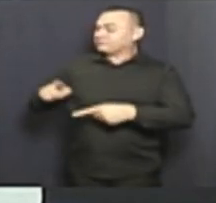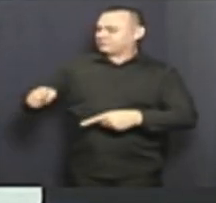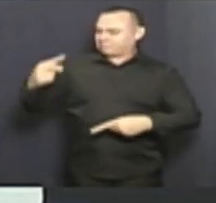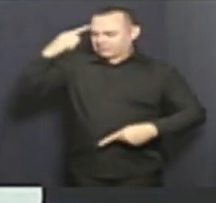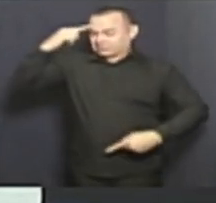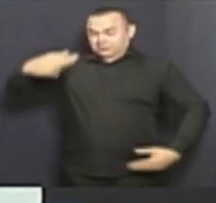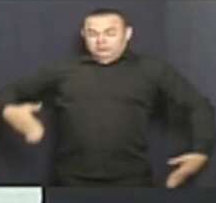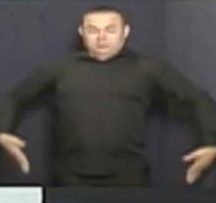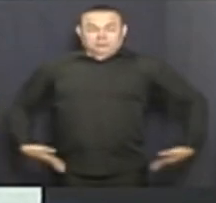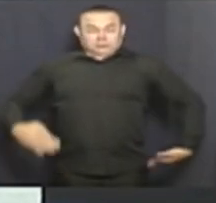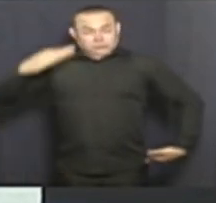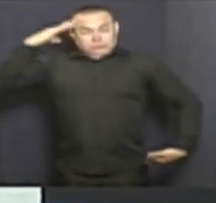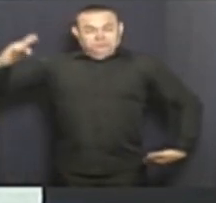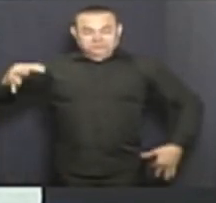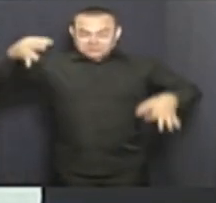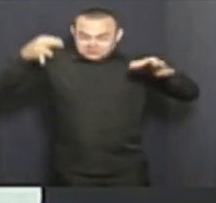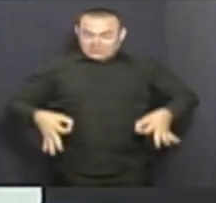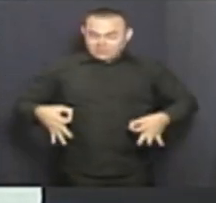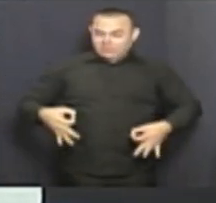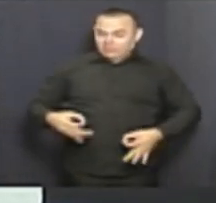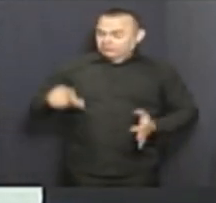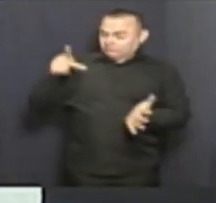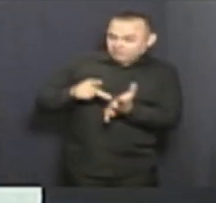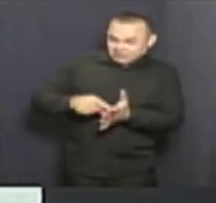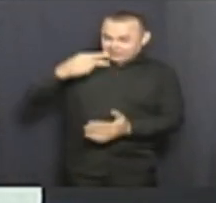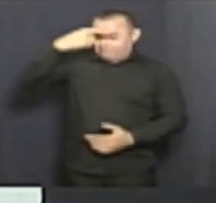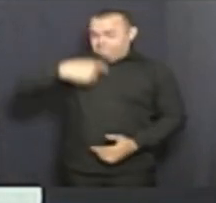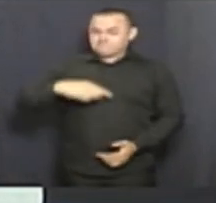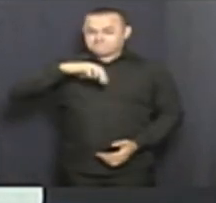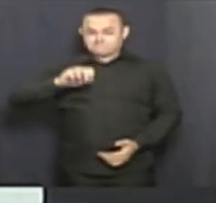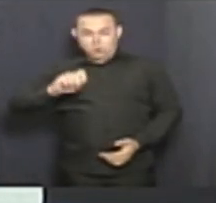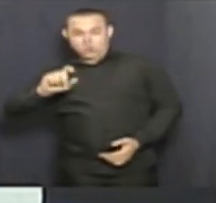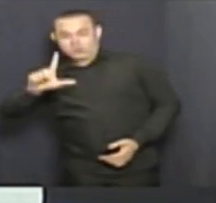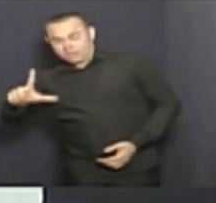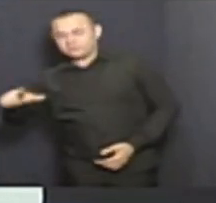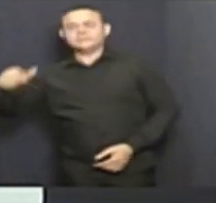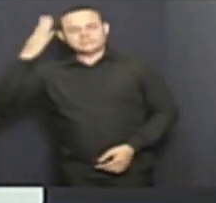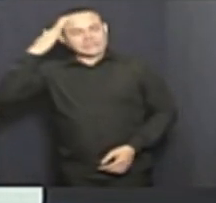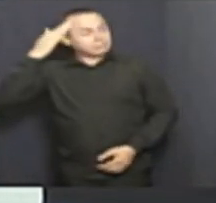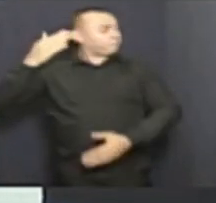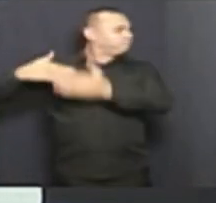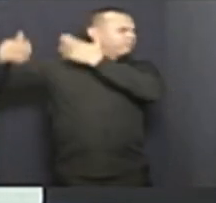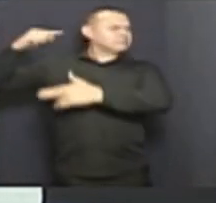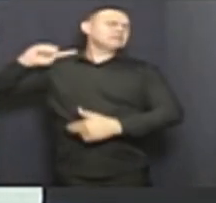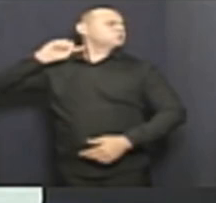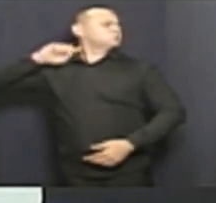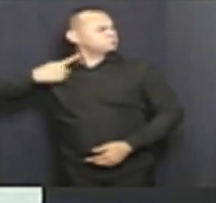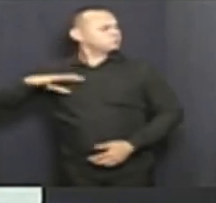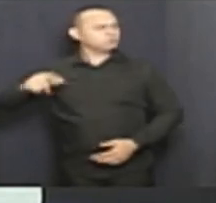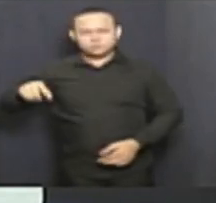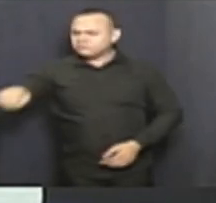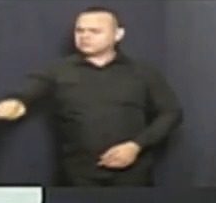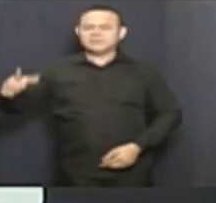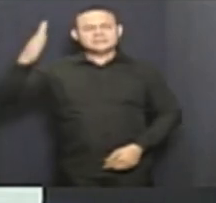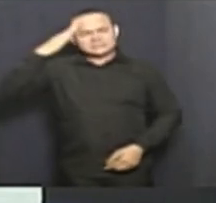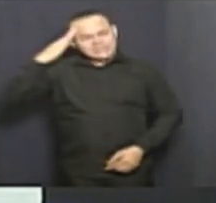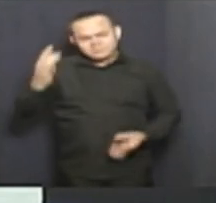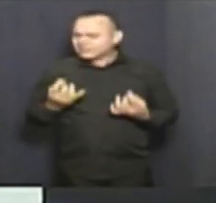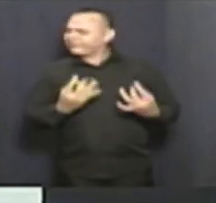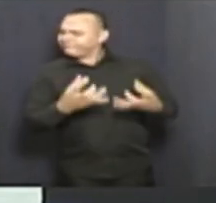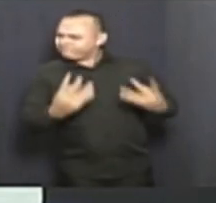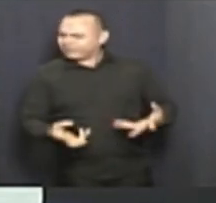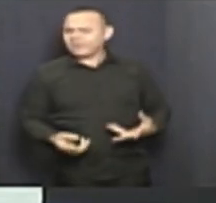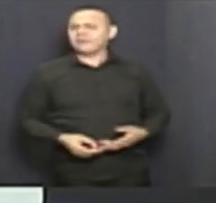moralidade não é que você tem um passado sujo também que quem conhece a realidade sabe que você vendedor de sentença